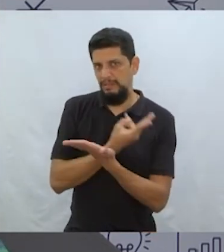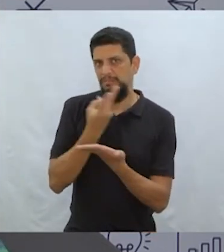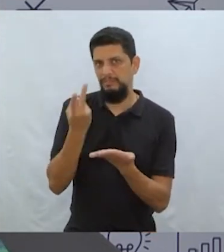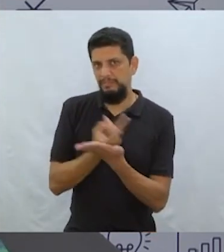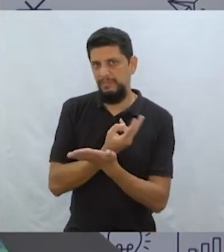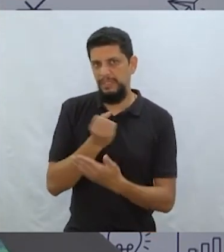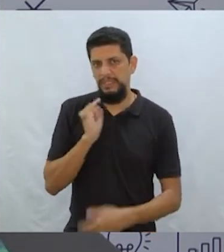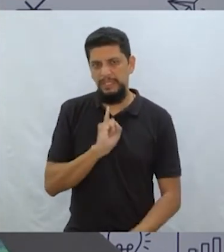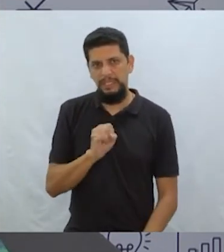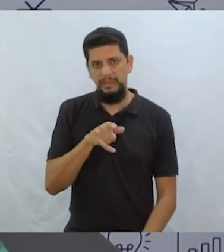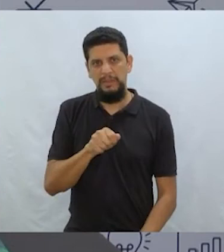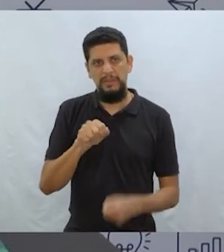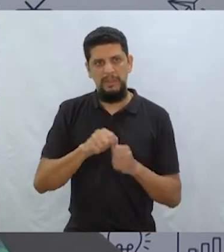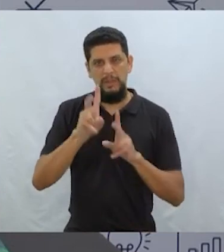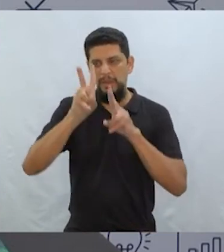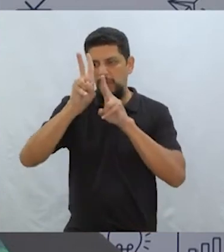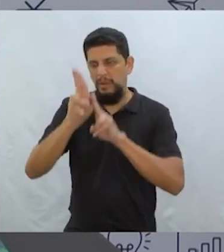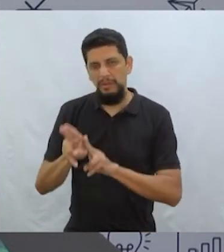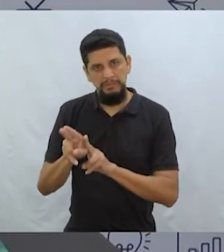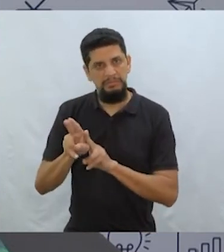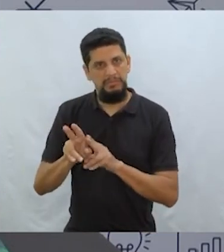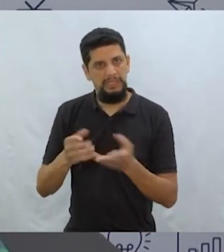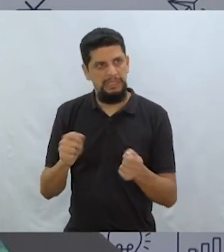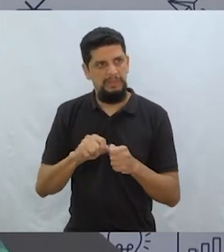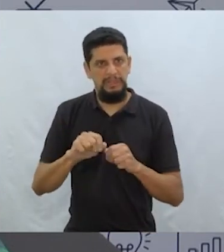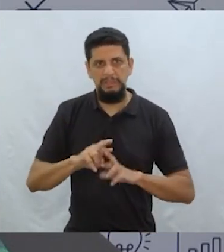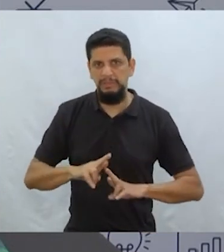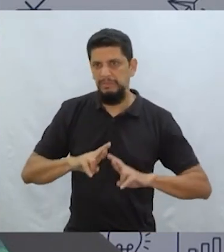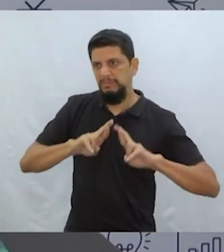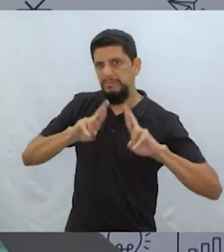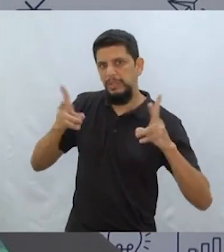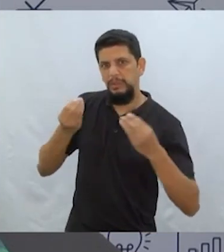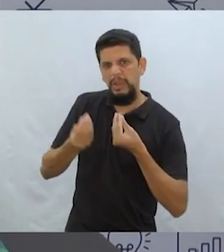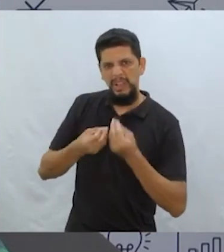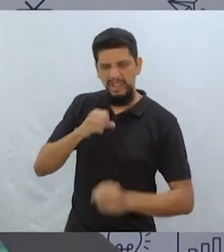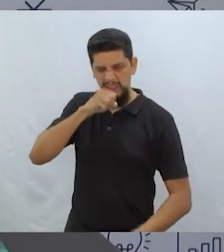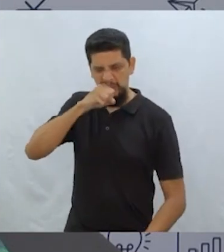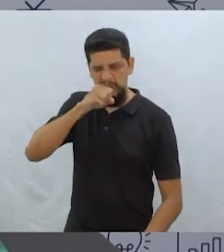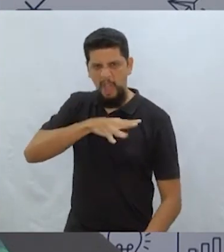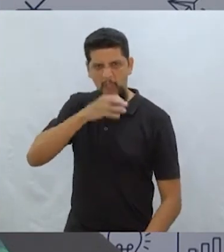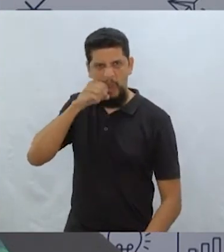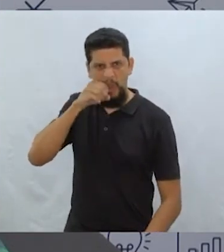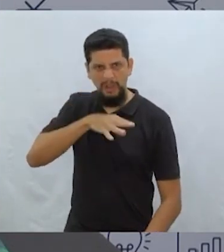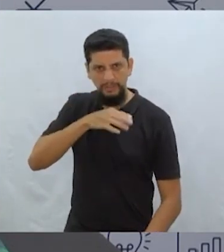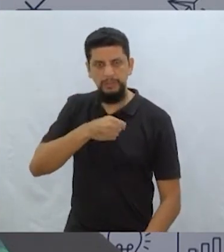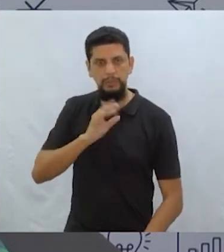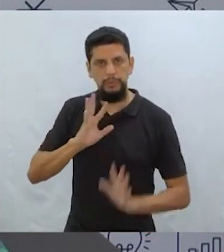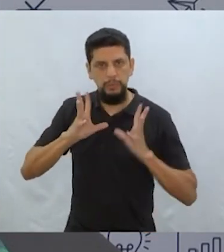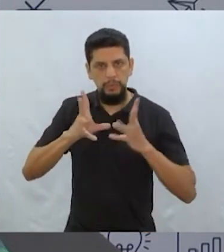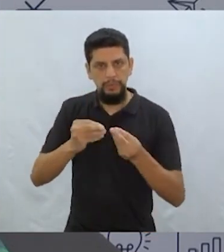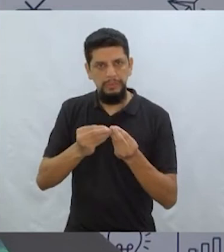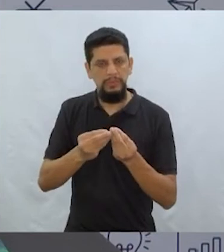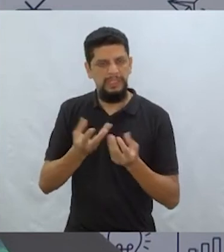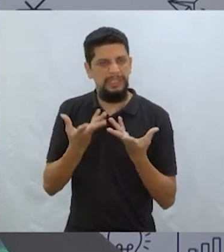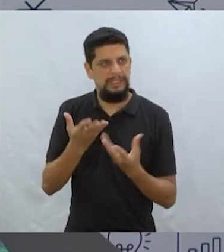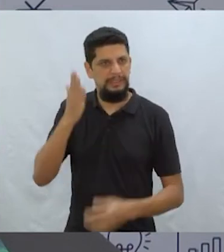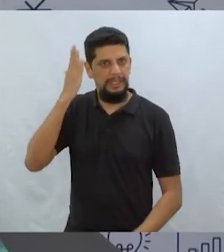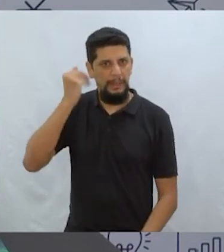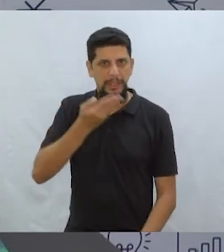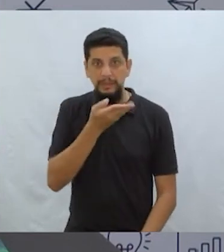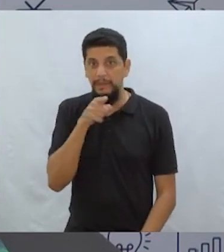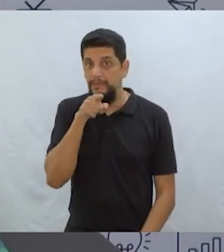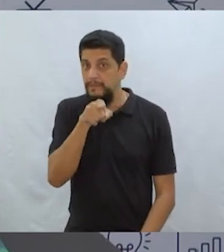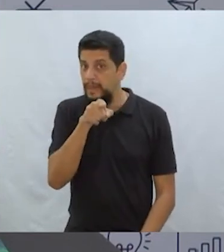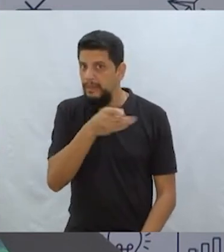incorreto Será que você faria o mesmo Será que você não faria Será que você ficou com nojo tudo isso eu gostaria de saber